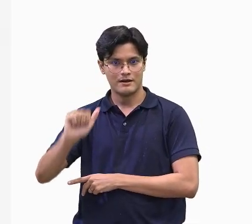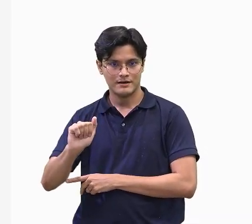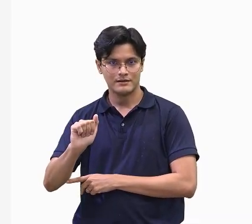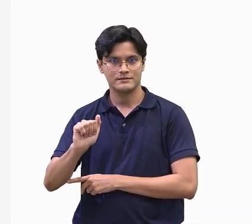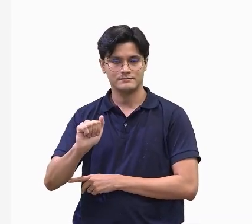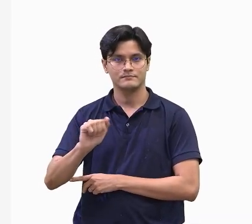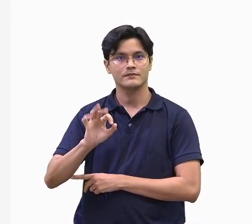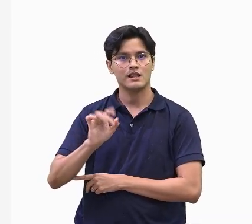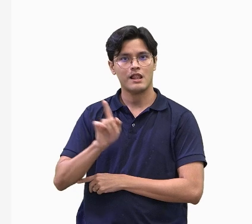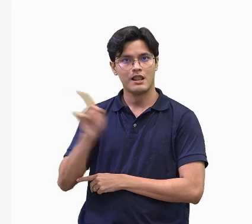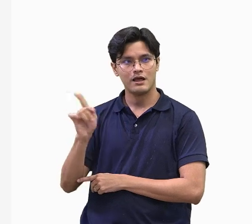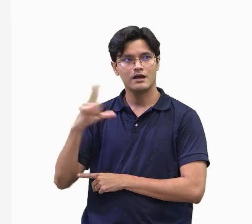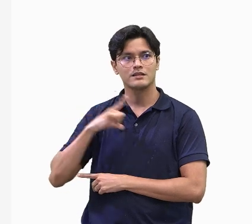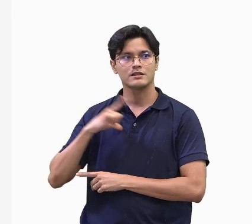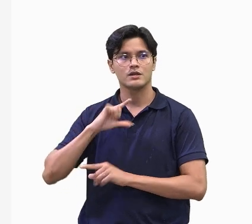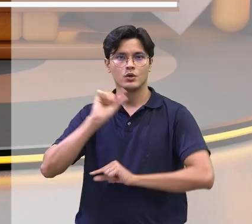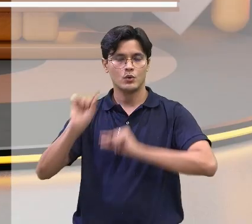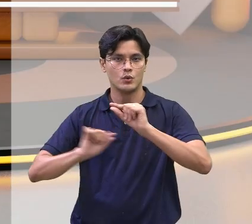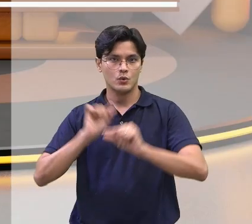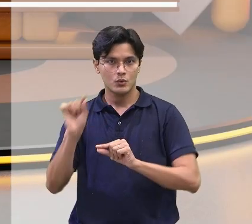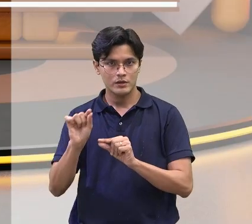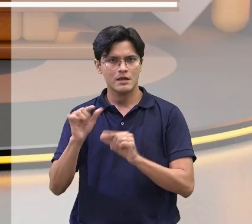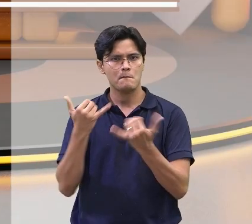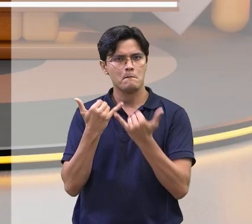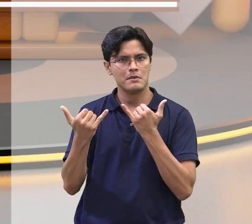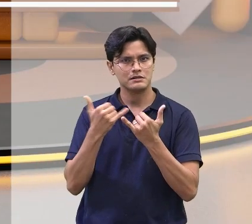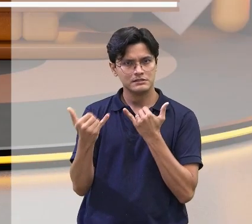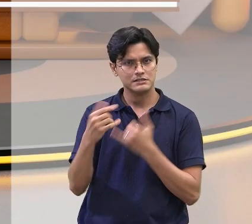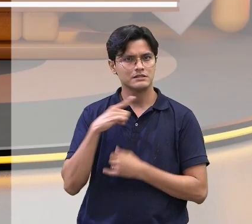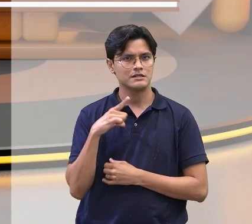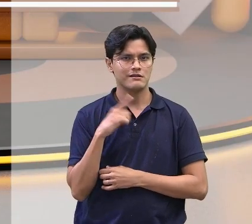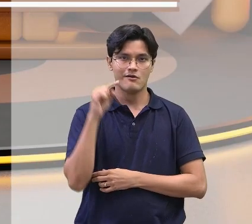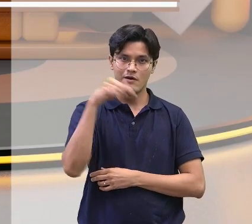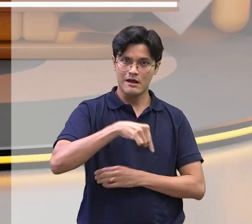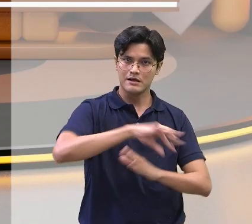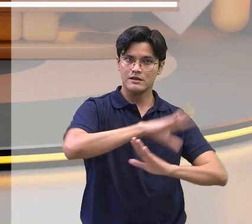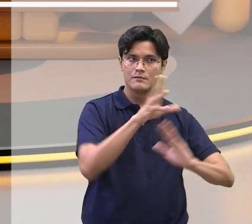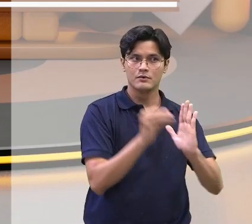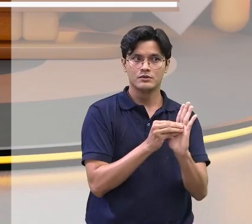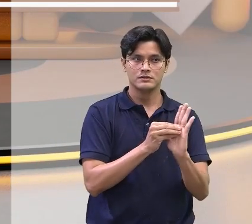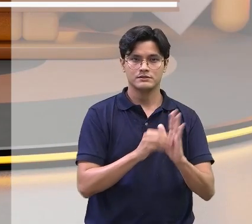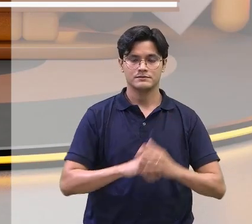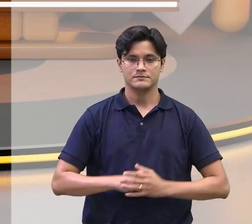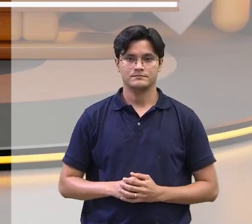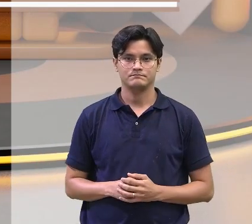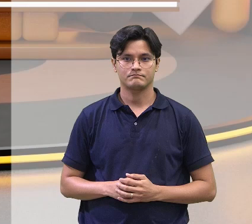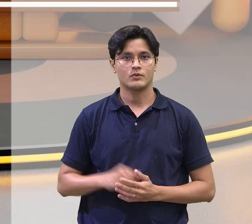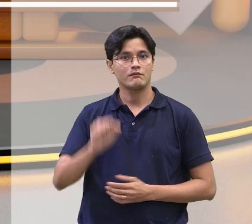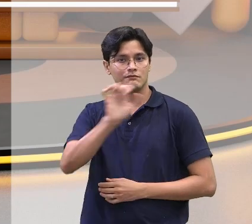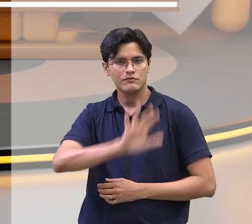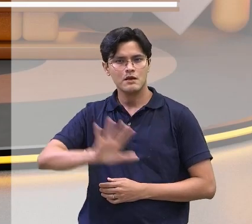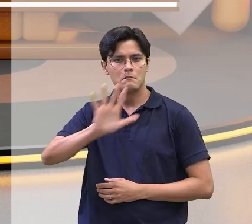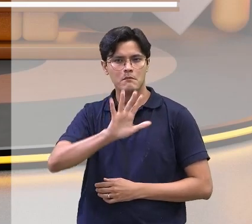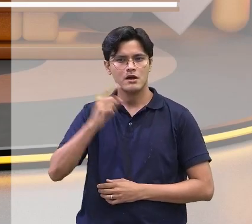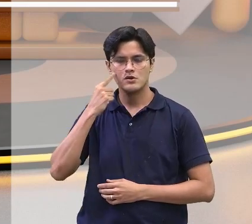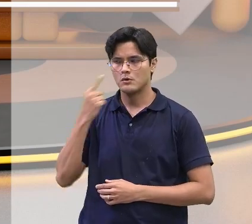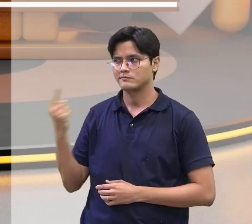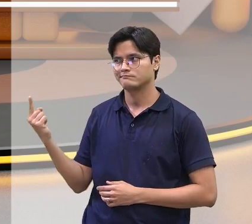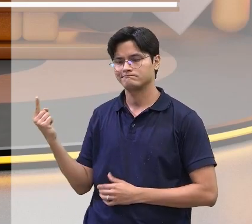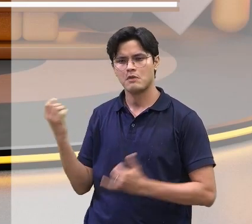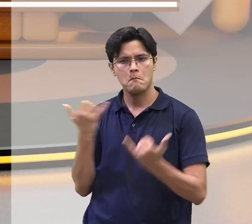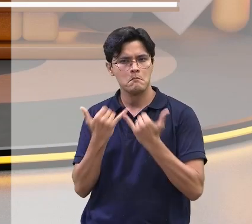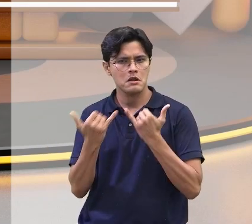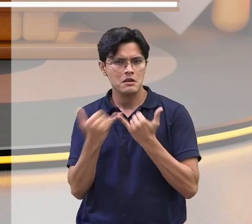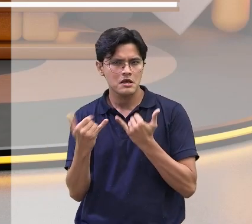observar que ela é similar ao que temos então aqui, apesar de nessa imagem aqui ela está